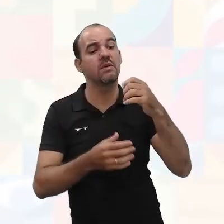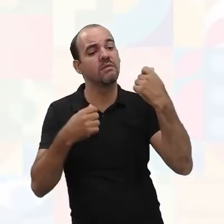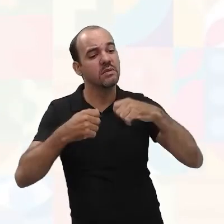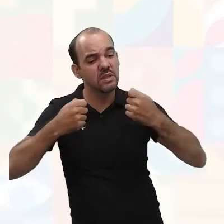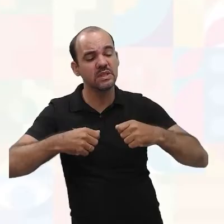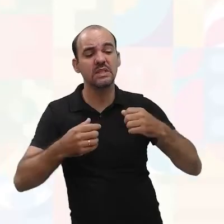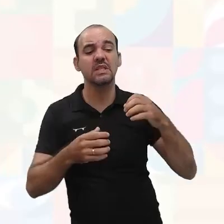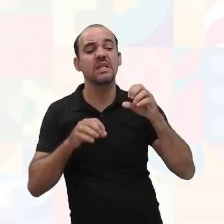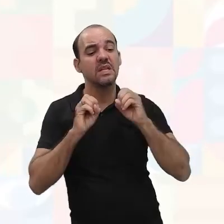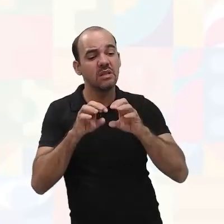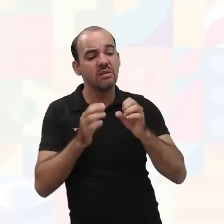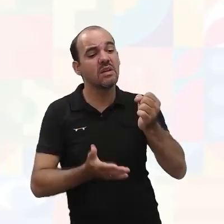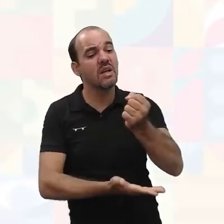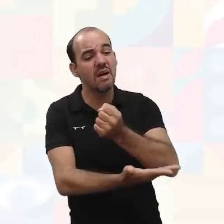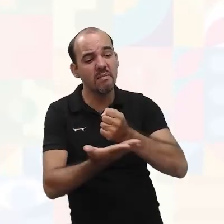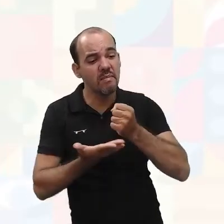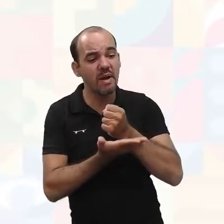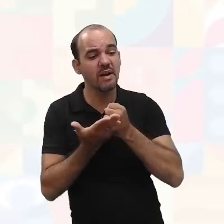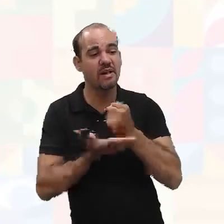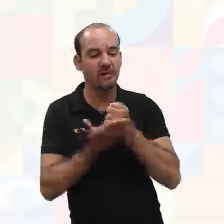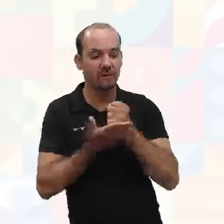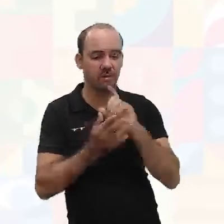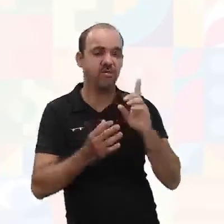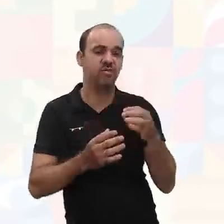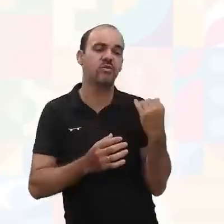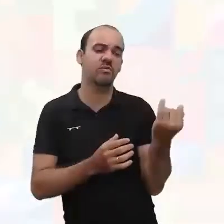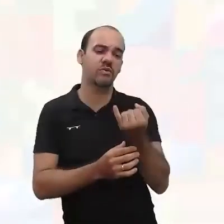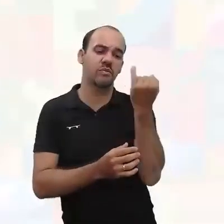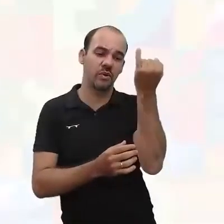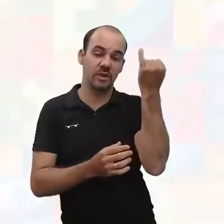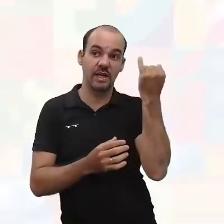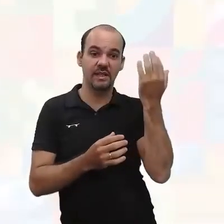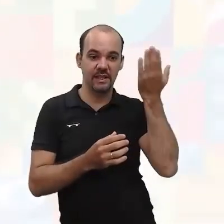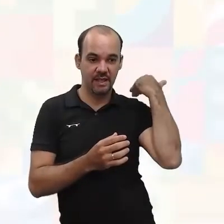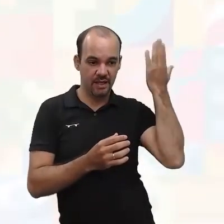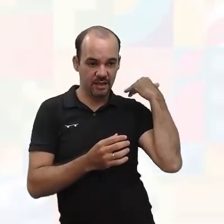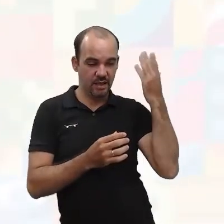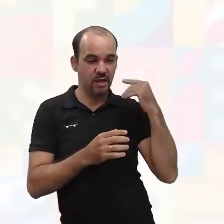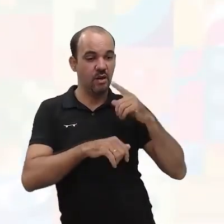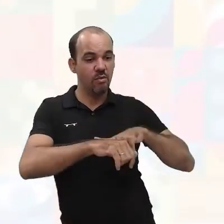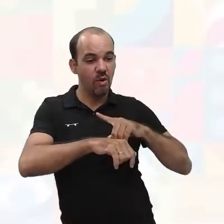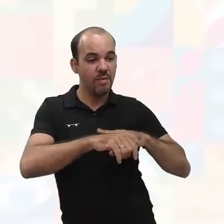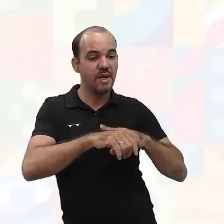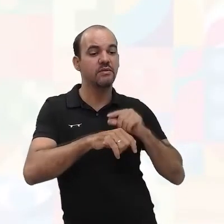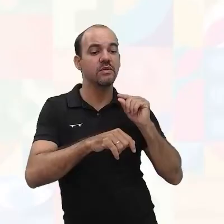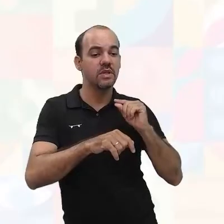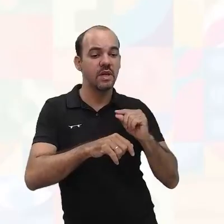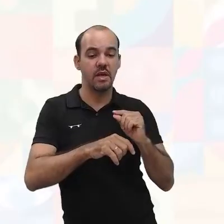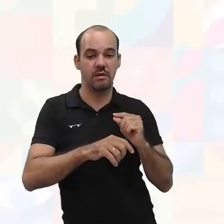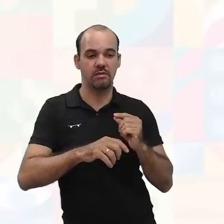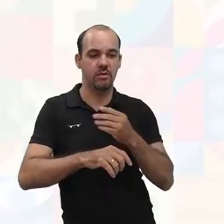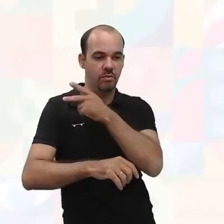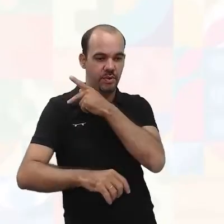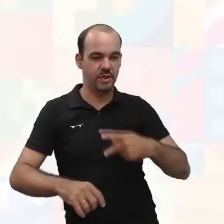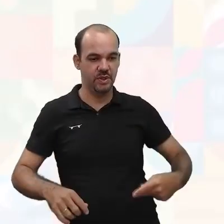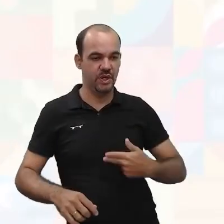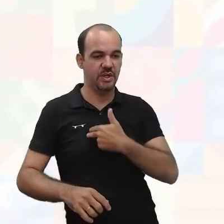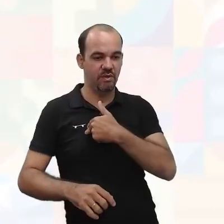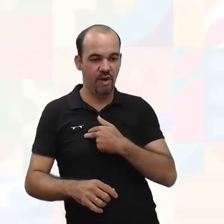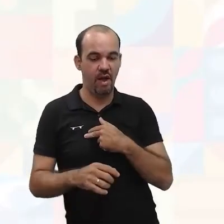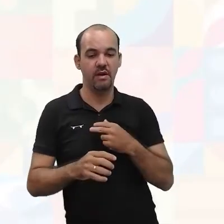muito importante no período em que o Brasil estava se modernizando, se industrializando e se necessitava de uma mão de obra minimamente